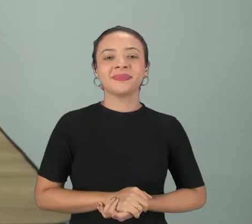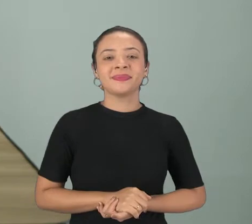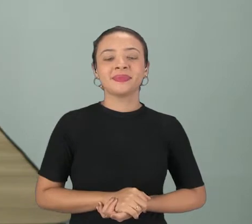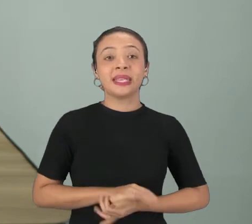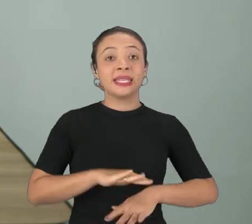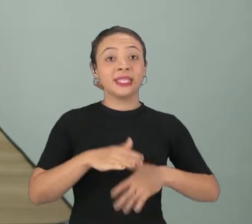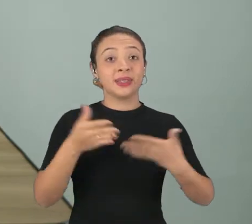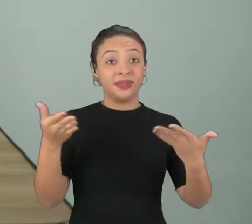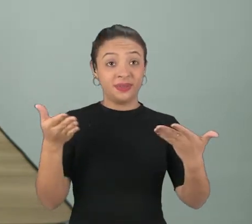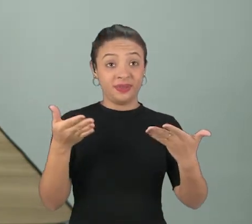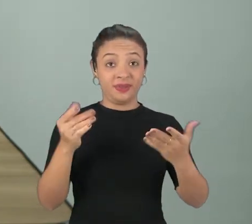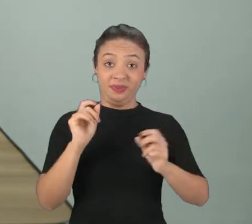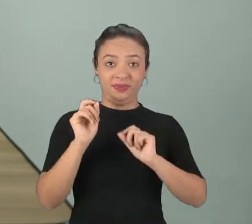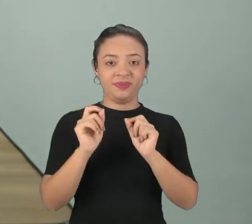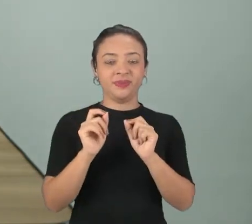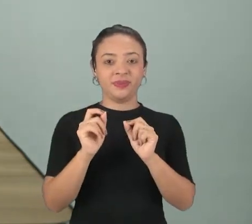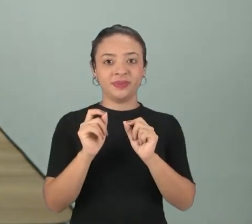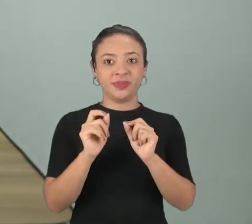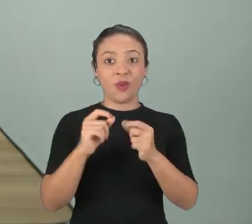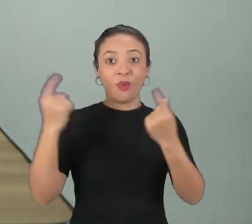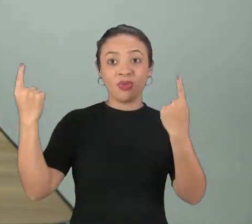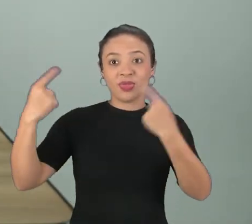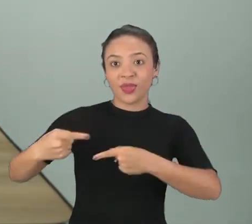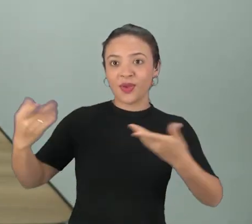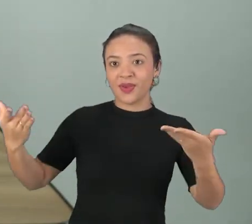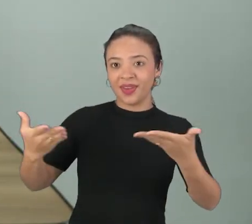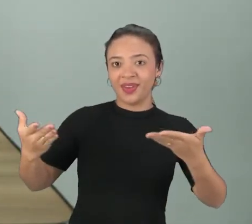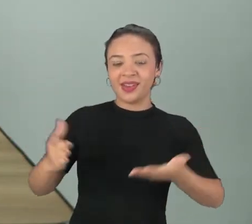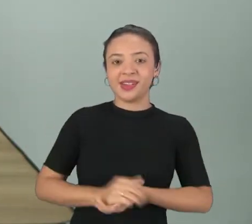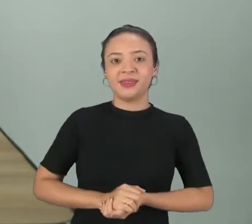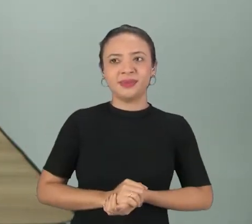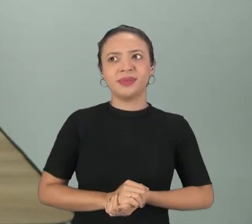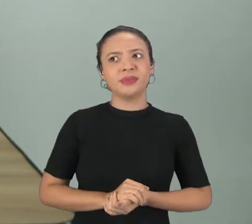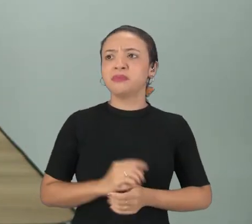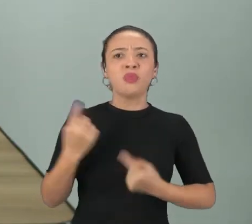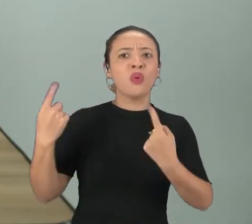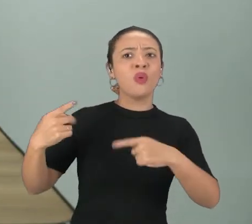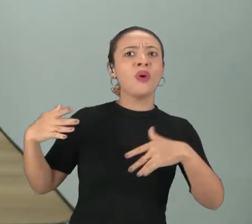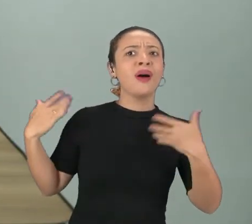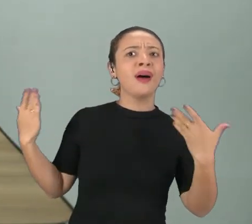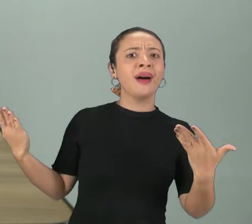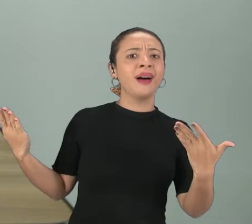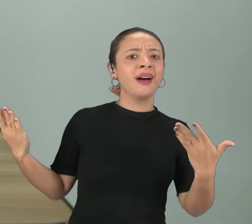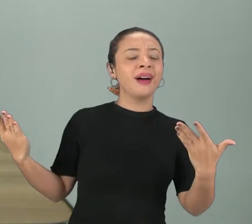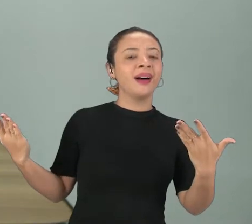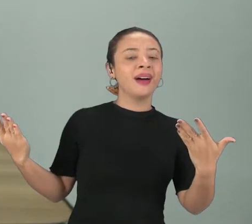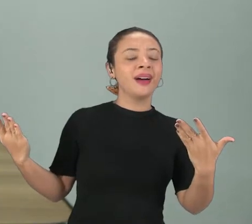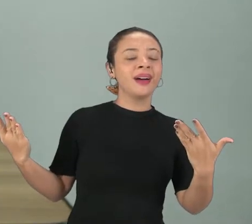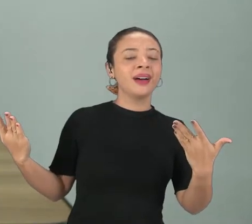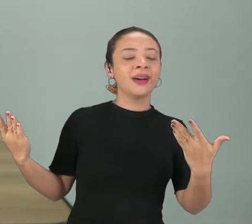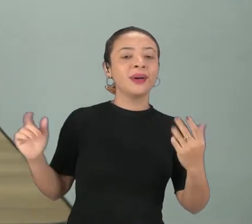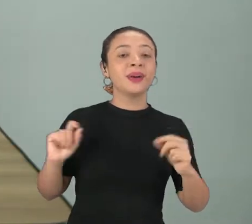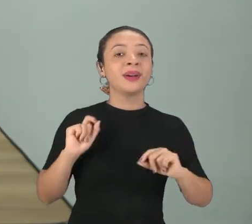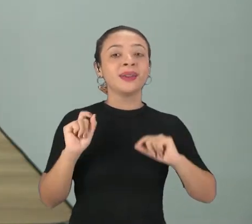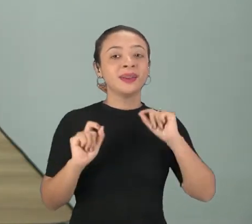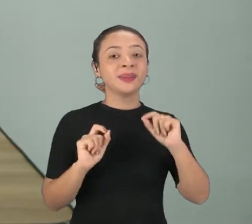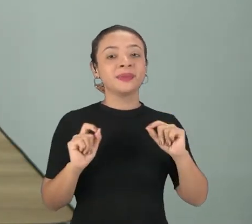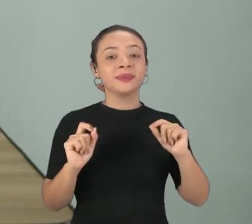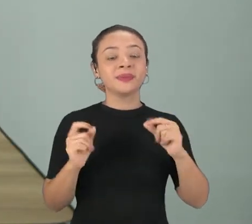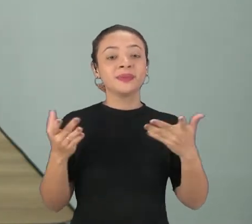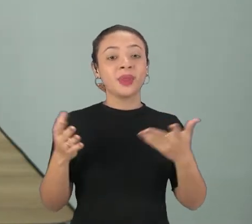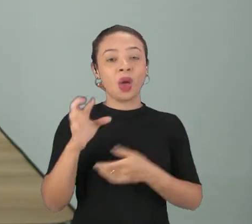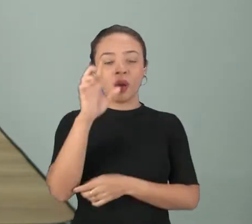e agora nós vamos realizar um desafio qual será esse desafio professora o desafio